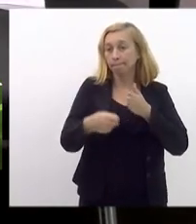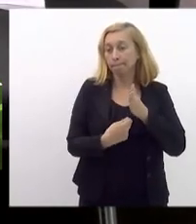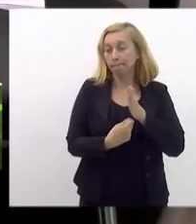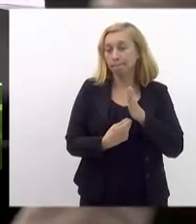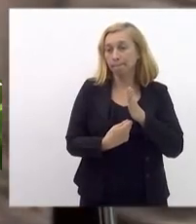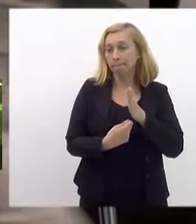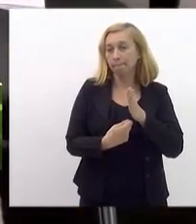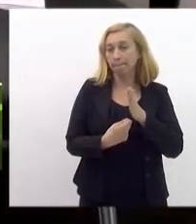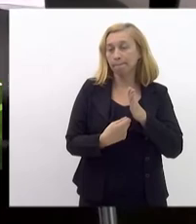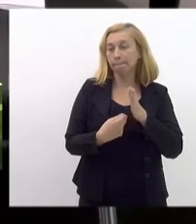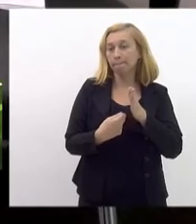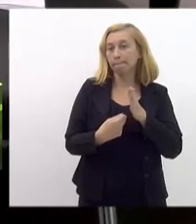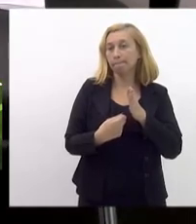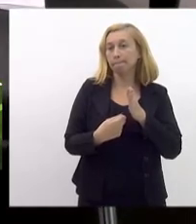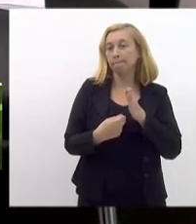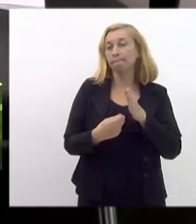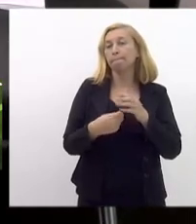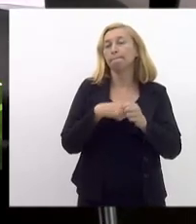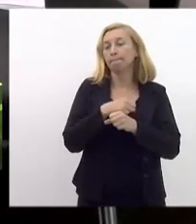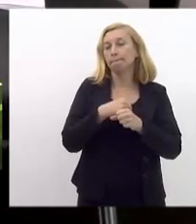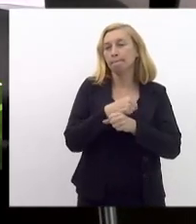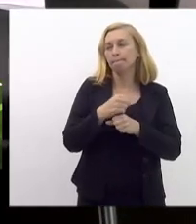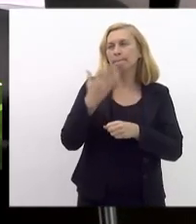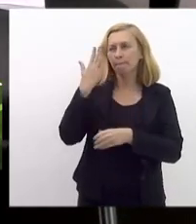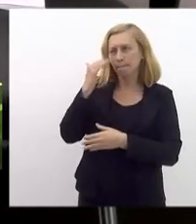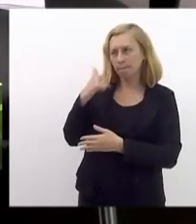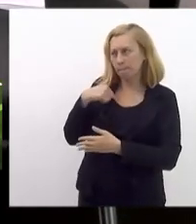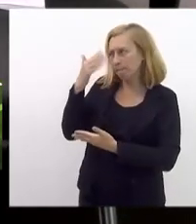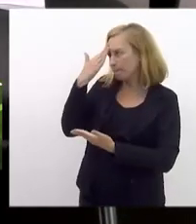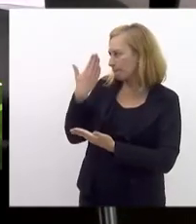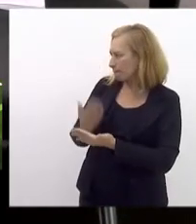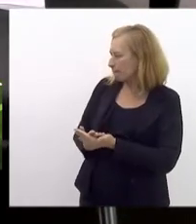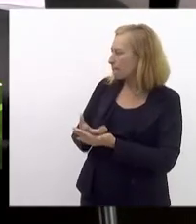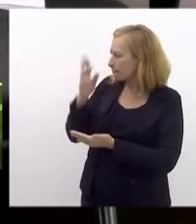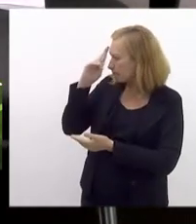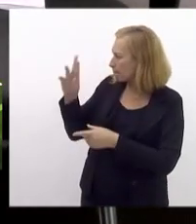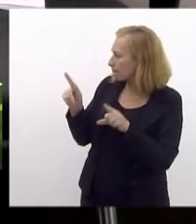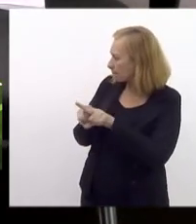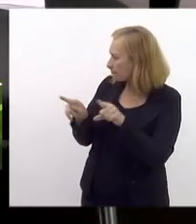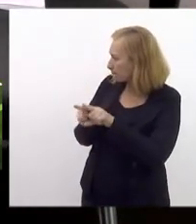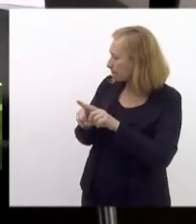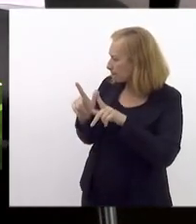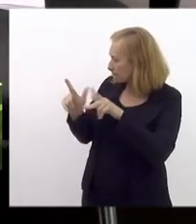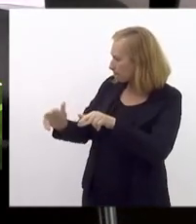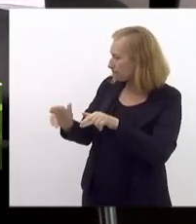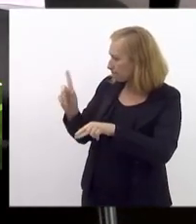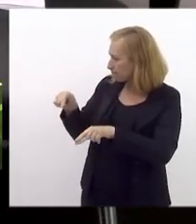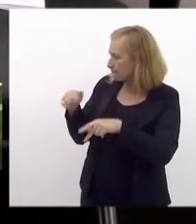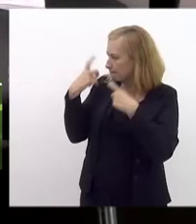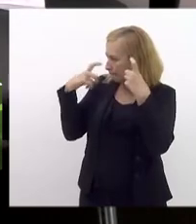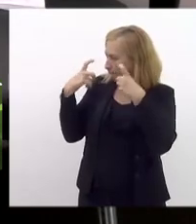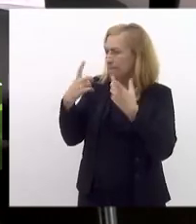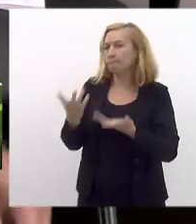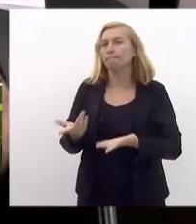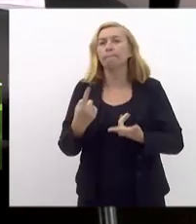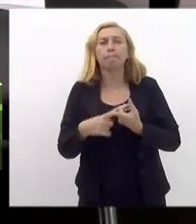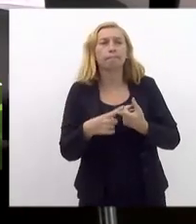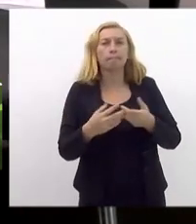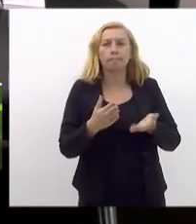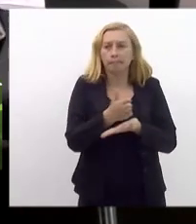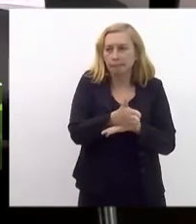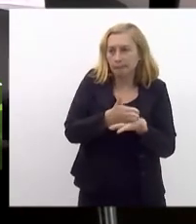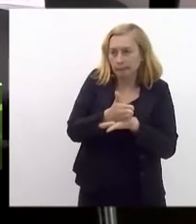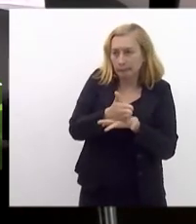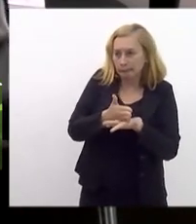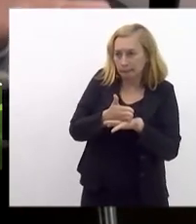que Vossa Excelência também tem essa preocupação, sim, né? Sim. Efetivamente. Porque até o meio do ano as coisas